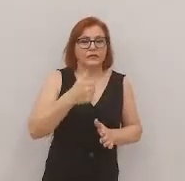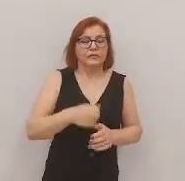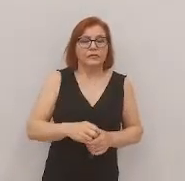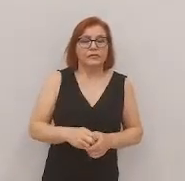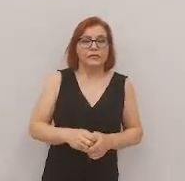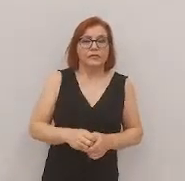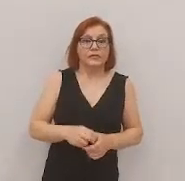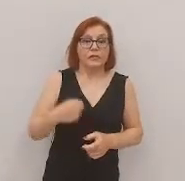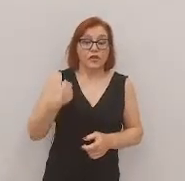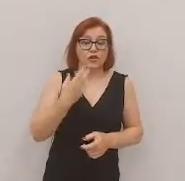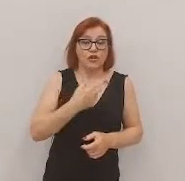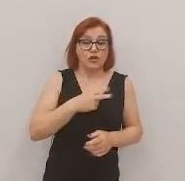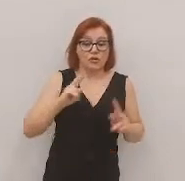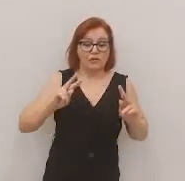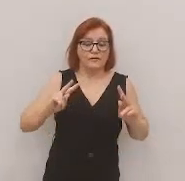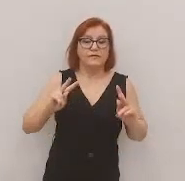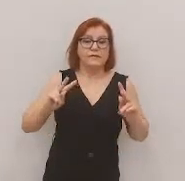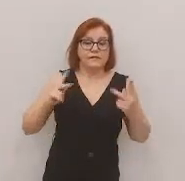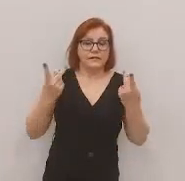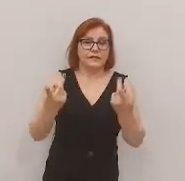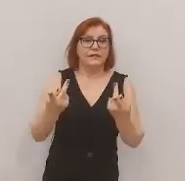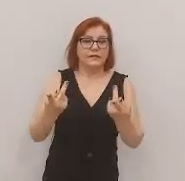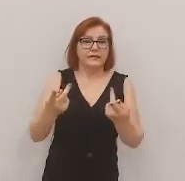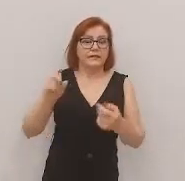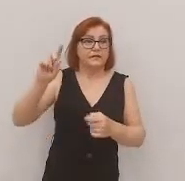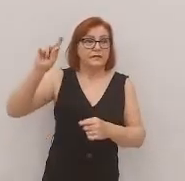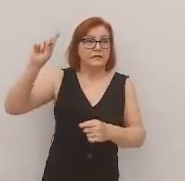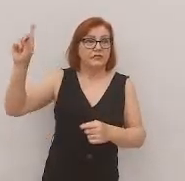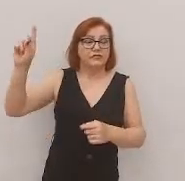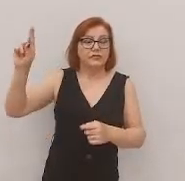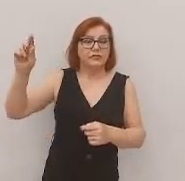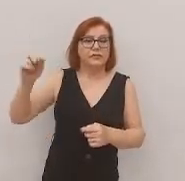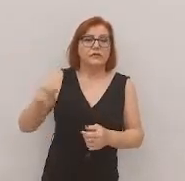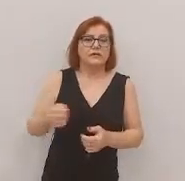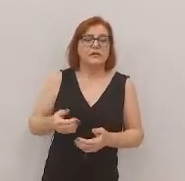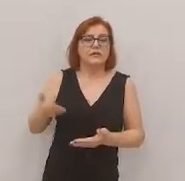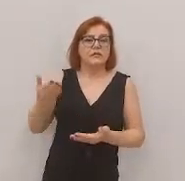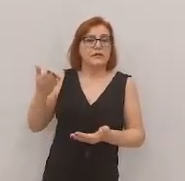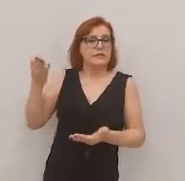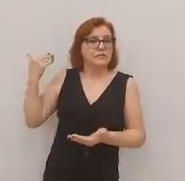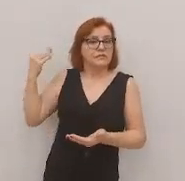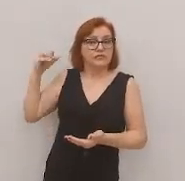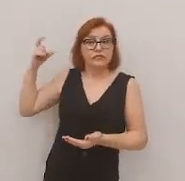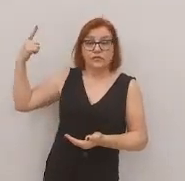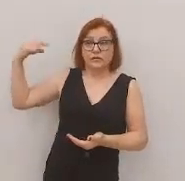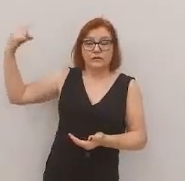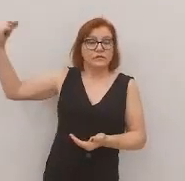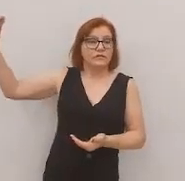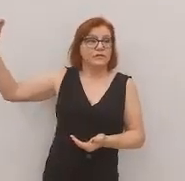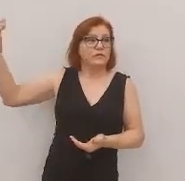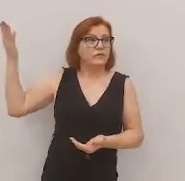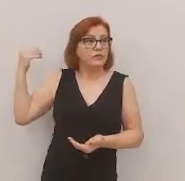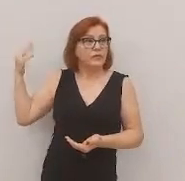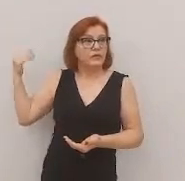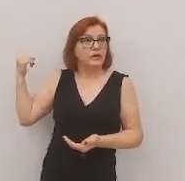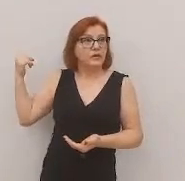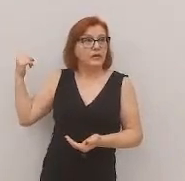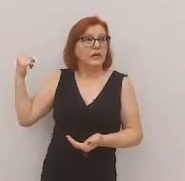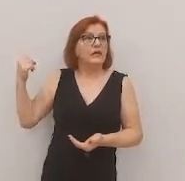herança, predestinados segundo o propósito daquele que faz todas as